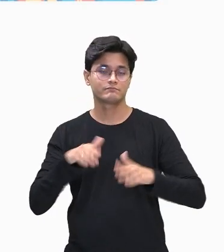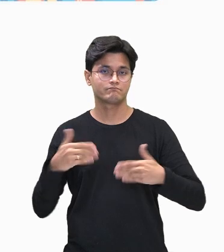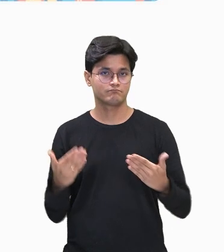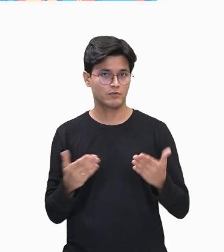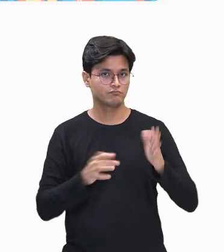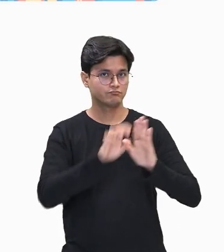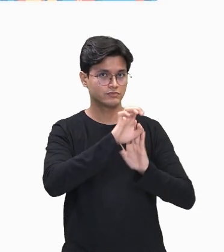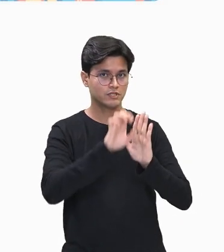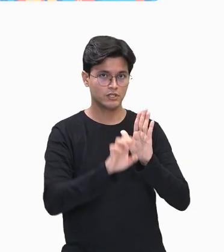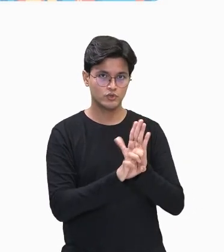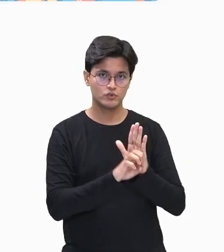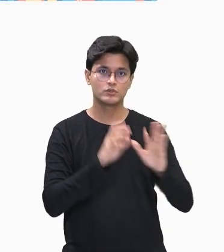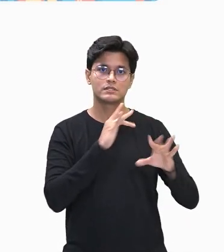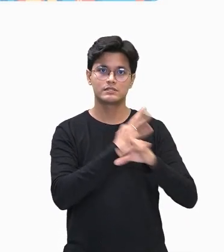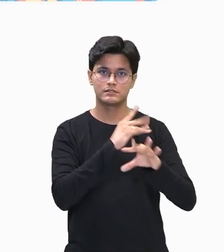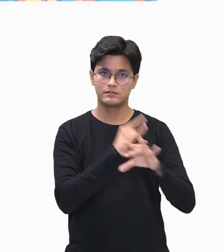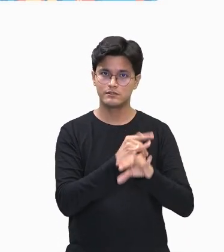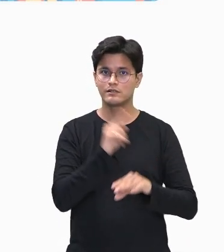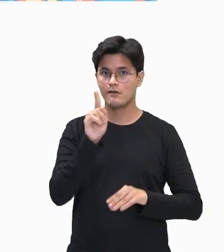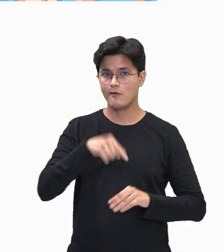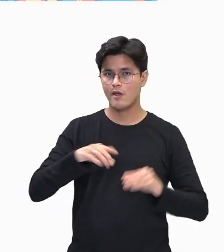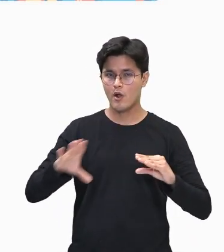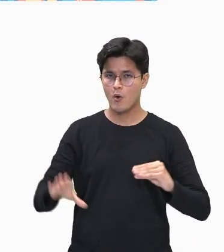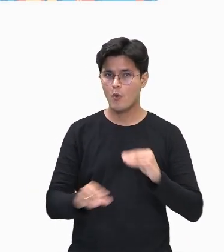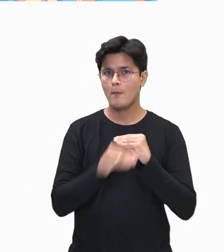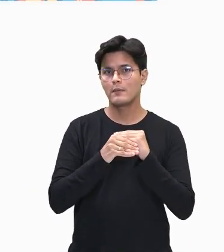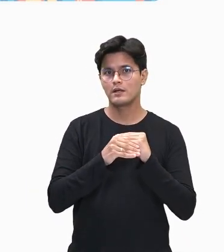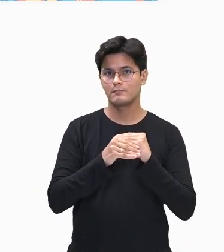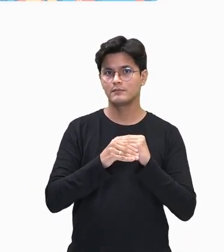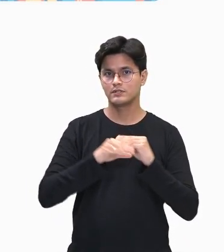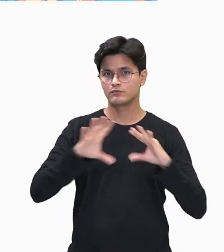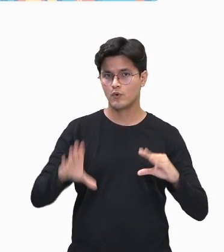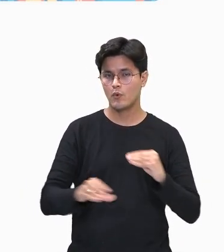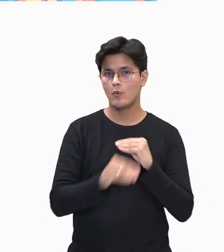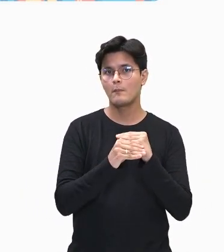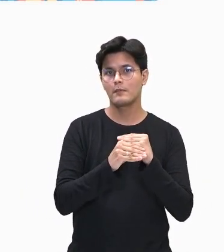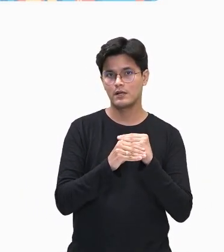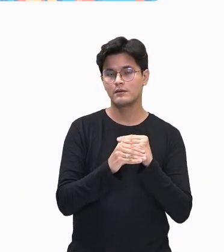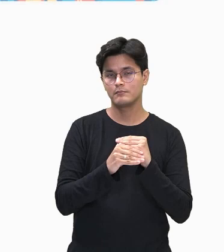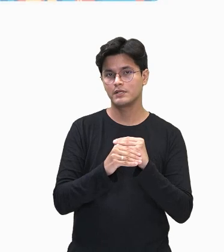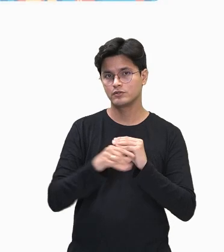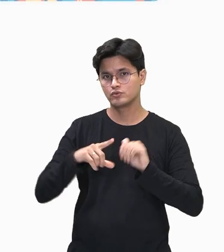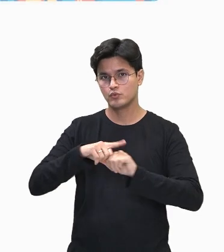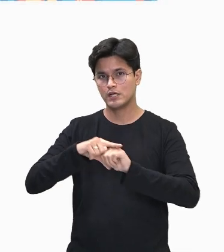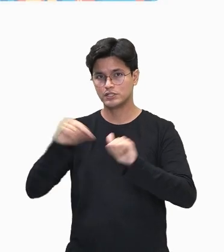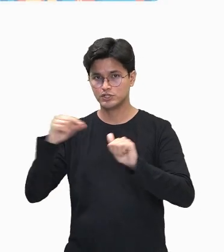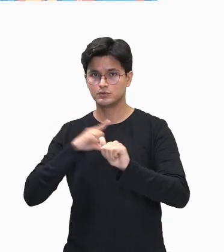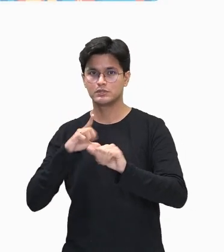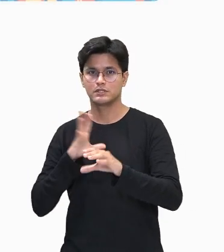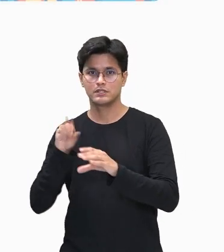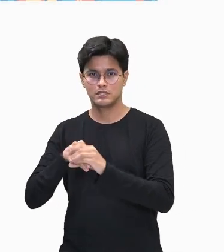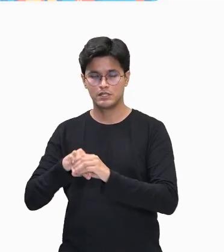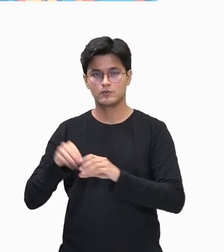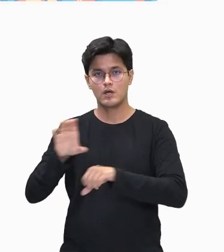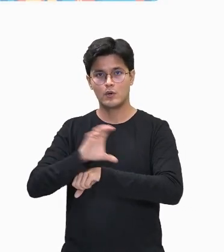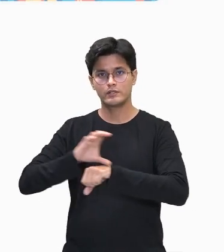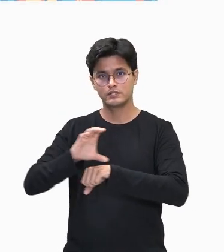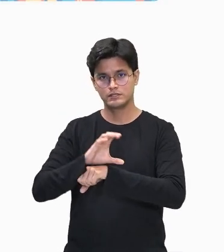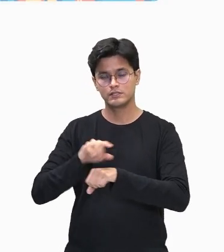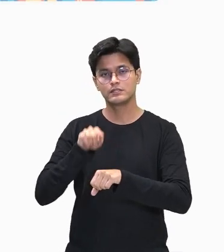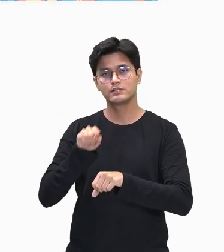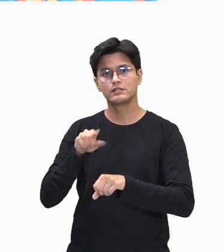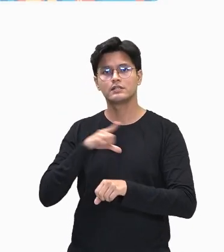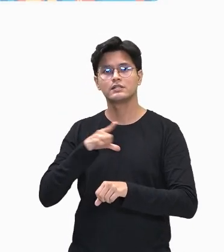ele veio ali complementar, ele veio regulamentar esses artigos que estão na Constituição, e ele estabelece